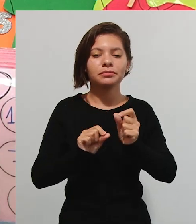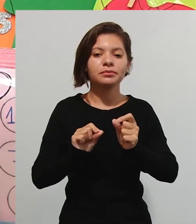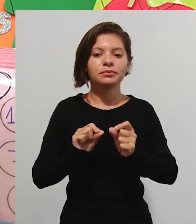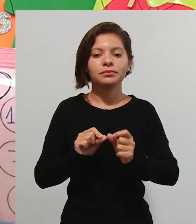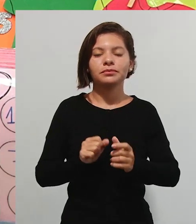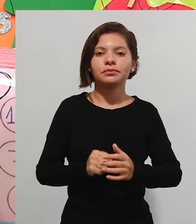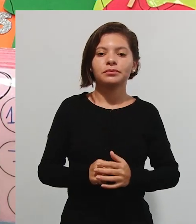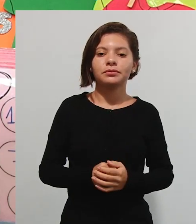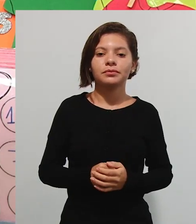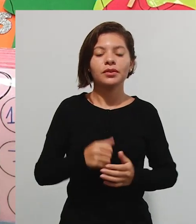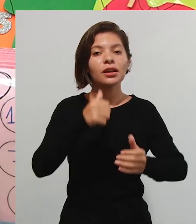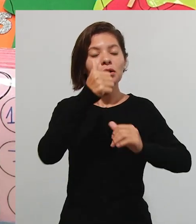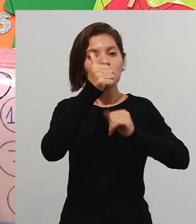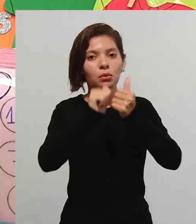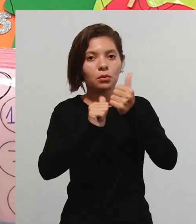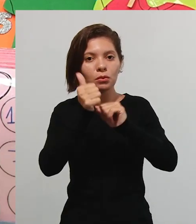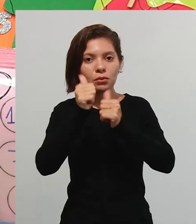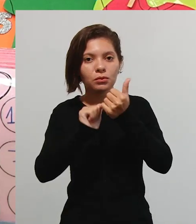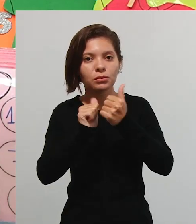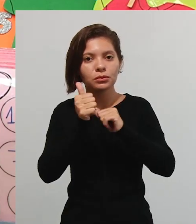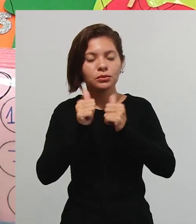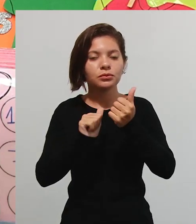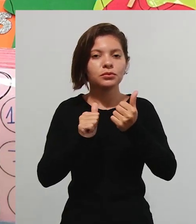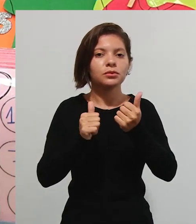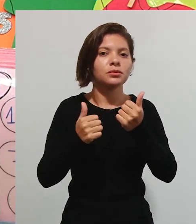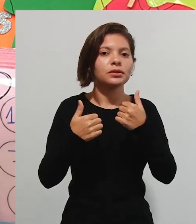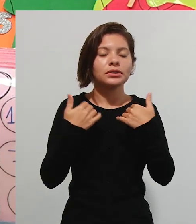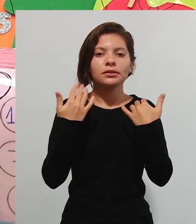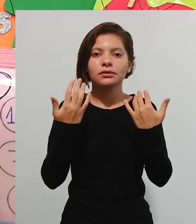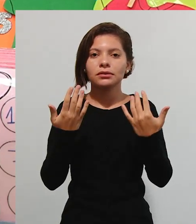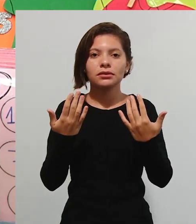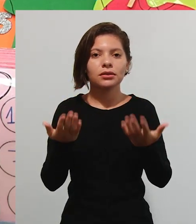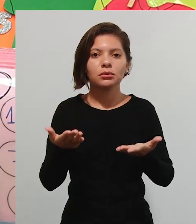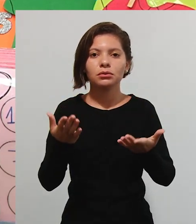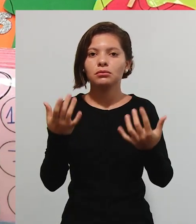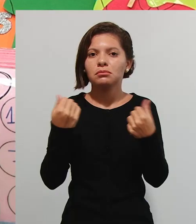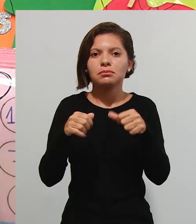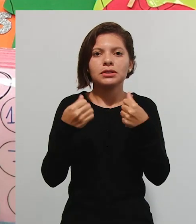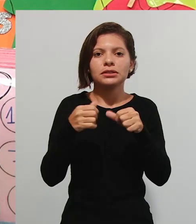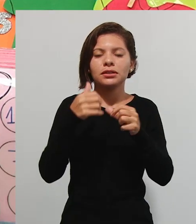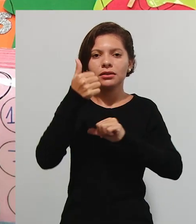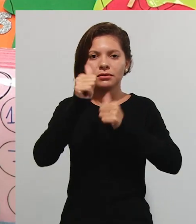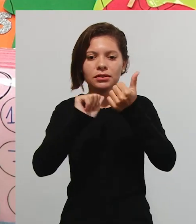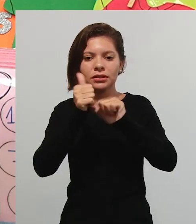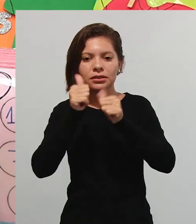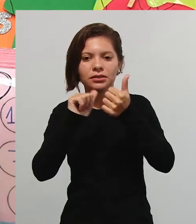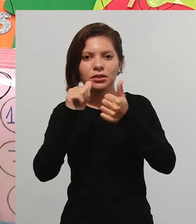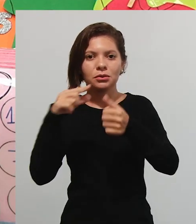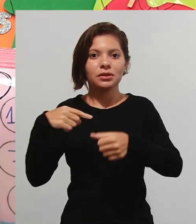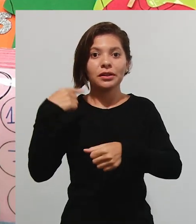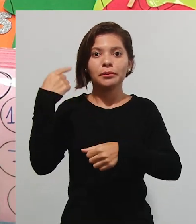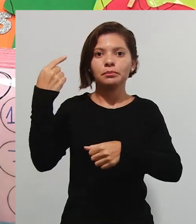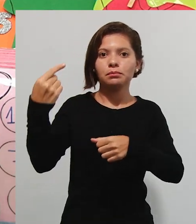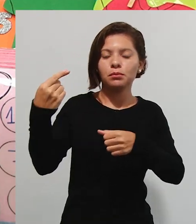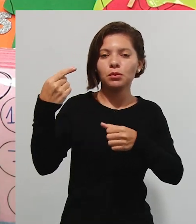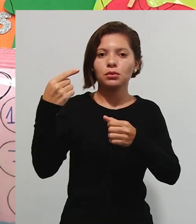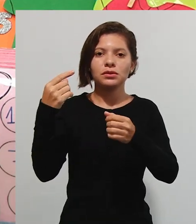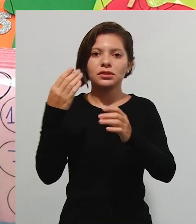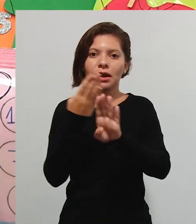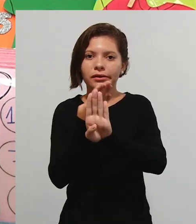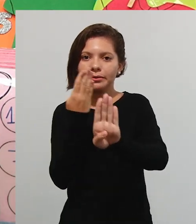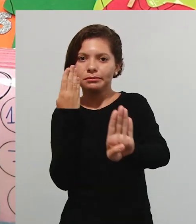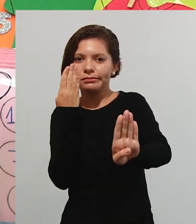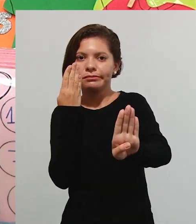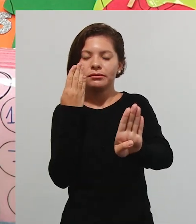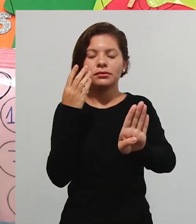já engloba o processo avaliativo. Então, não é necessário que você tenha uma avaliação apartada daquela